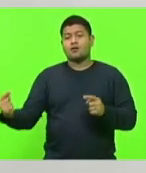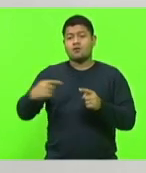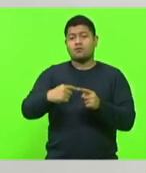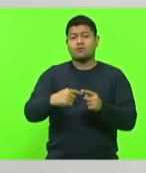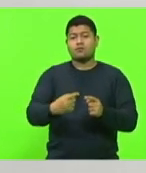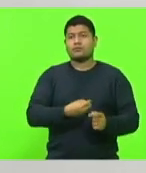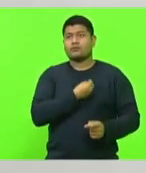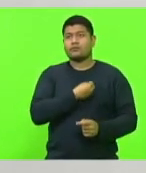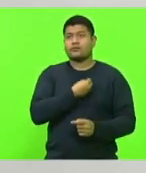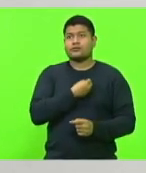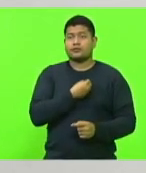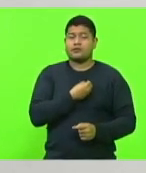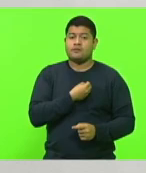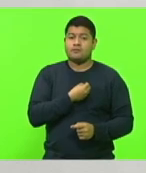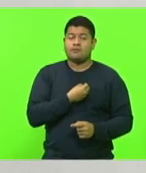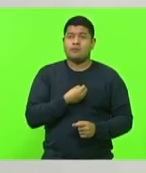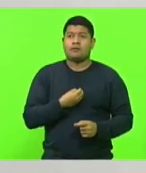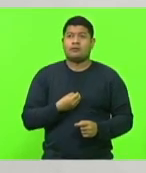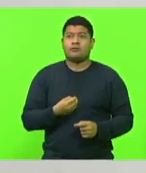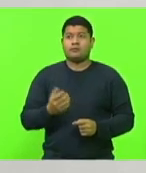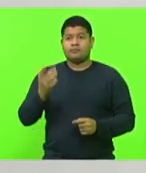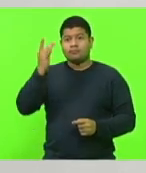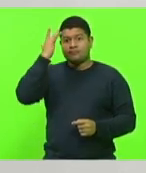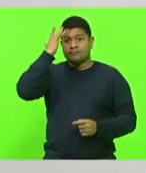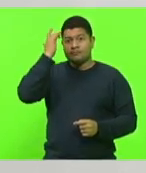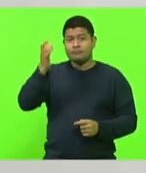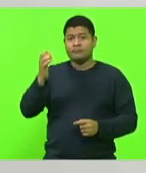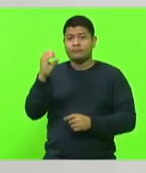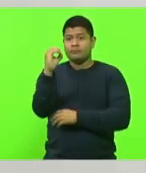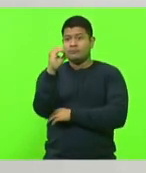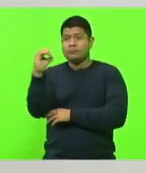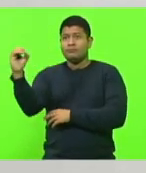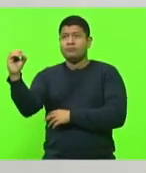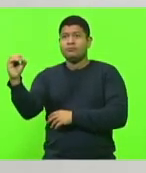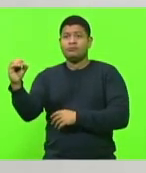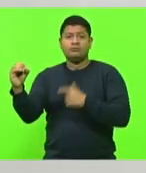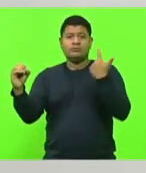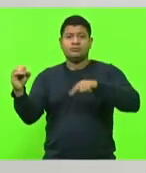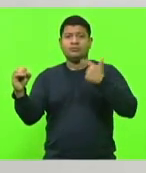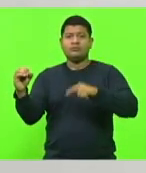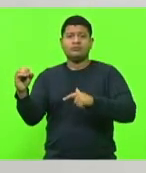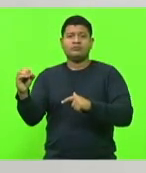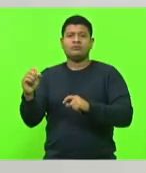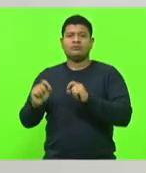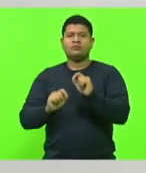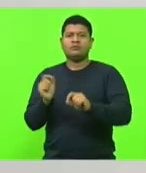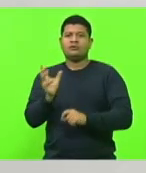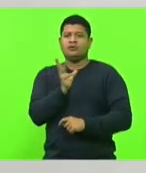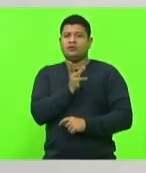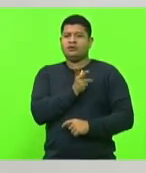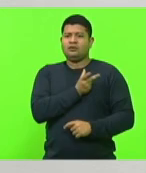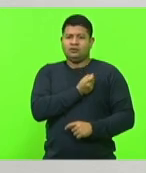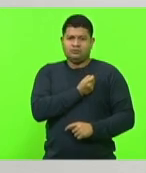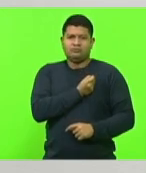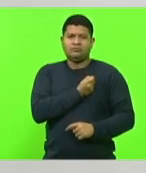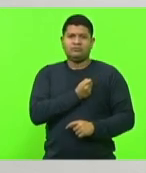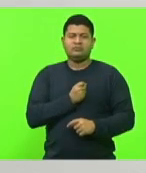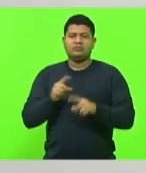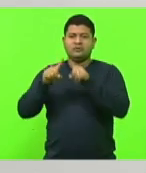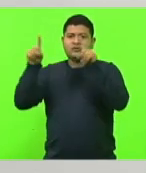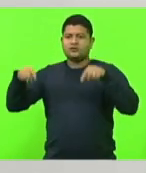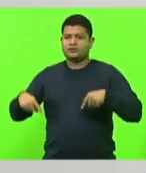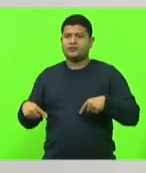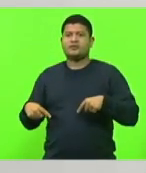Amanhã, o Oeste inteiro não vai ter mais SAMU. Os funcionários do SAMU vão entrar